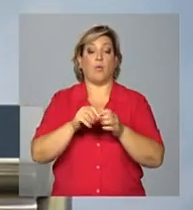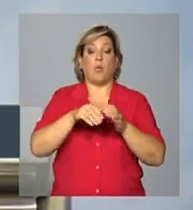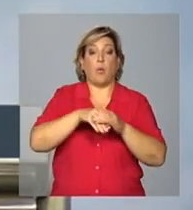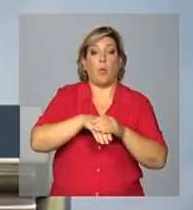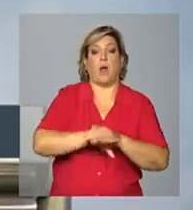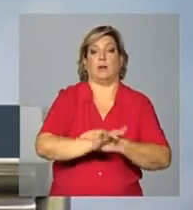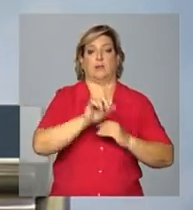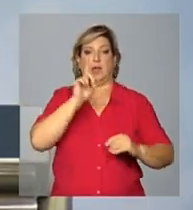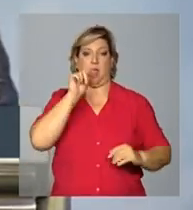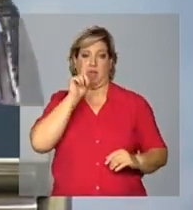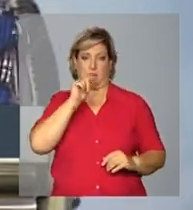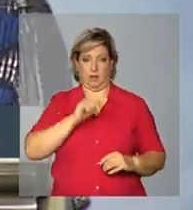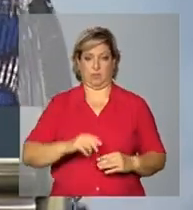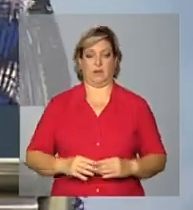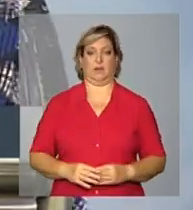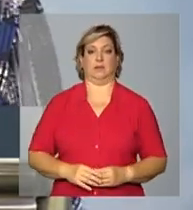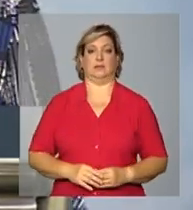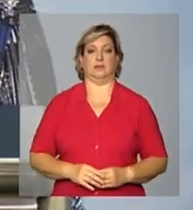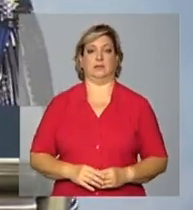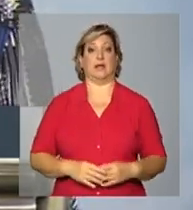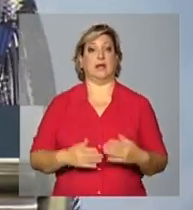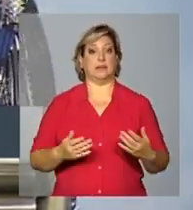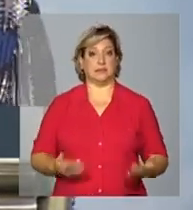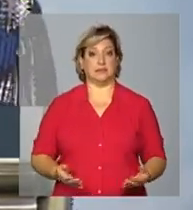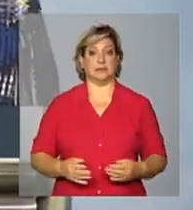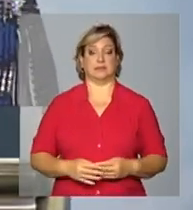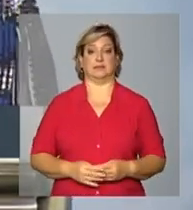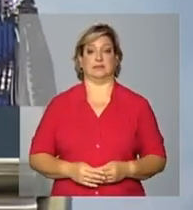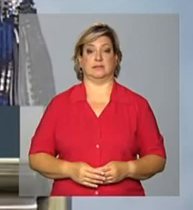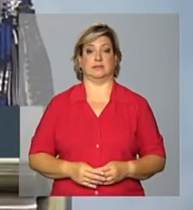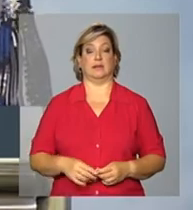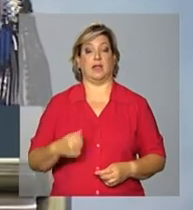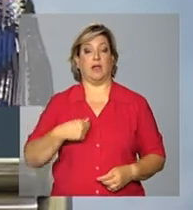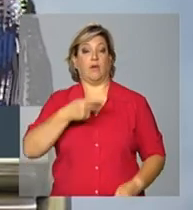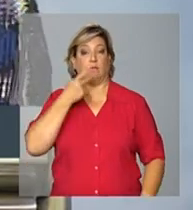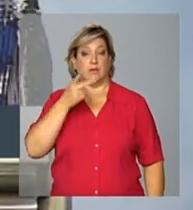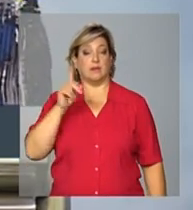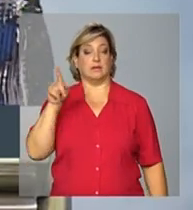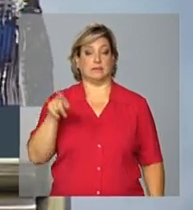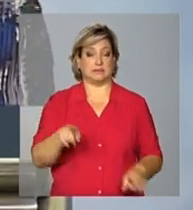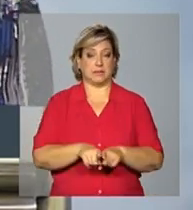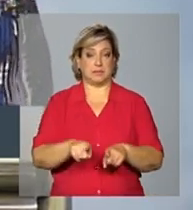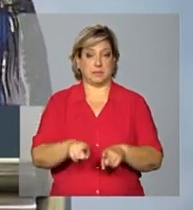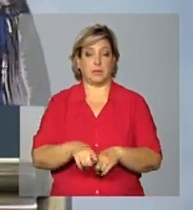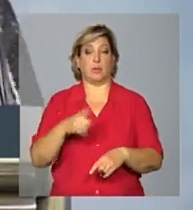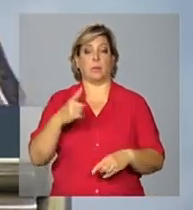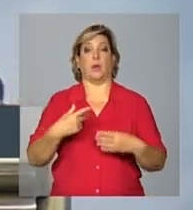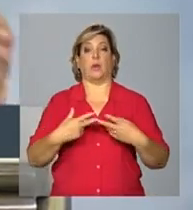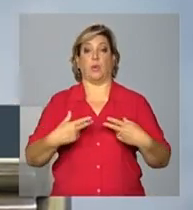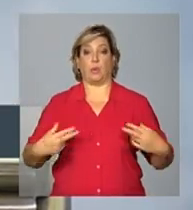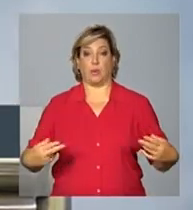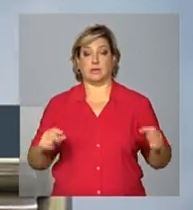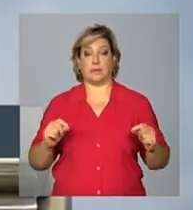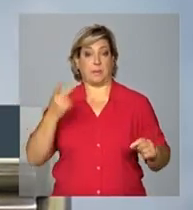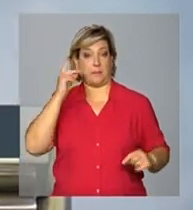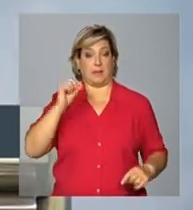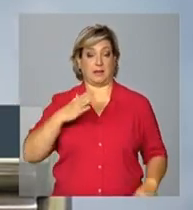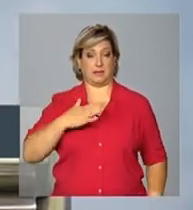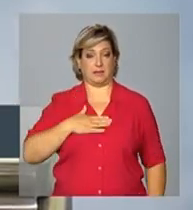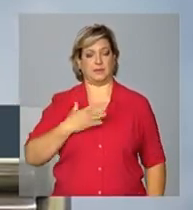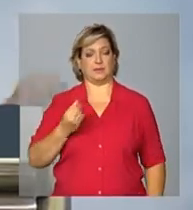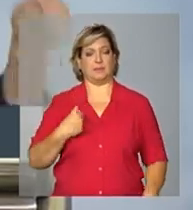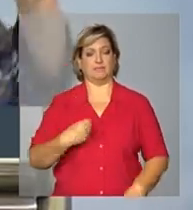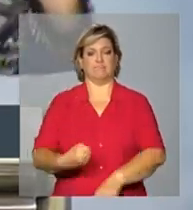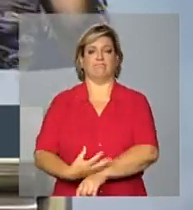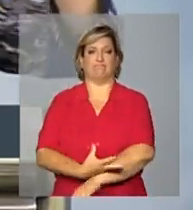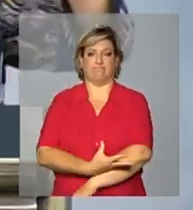d'água. E aí, eu falo também de uma coisa que para mim foi muito